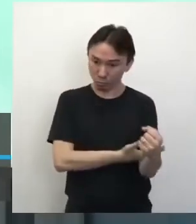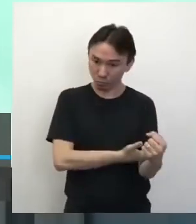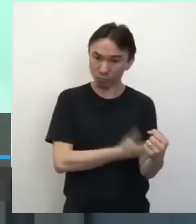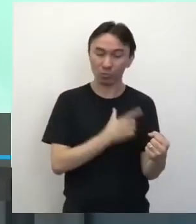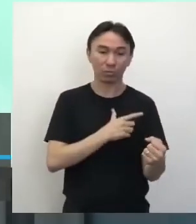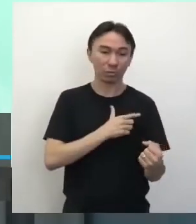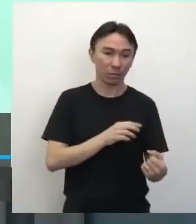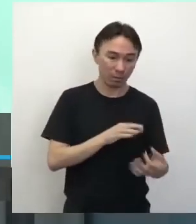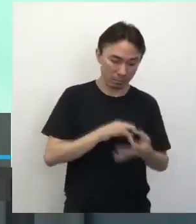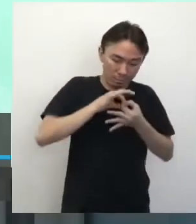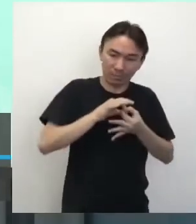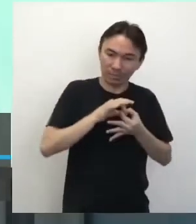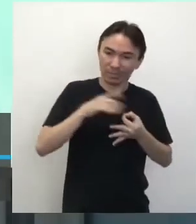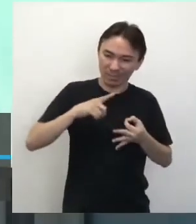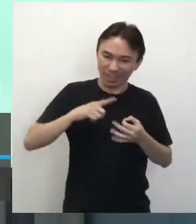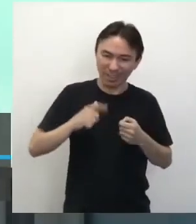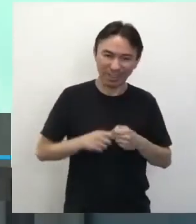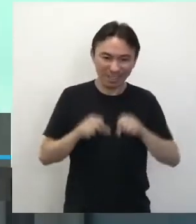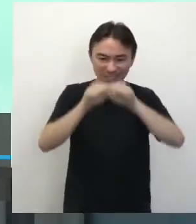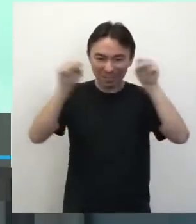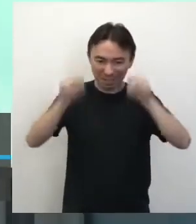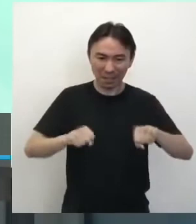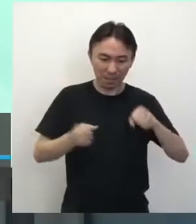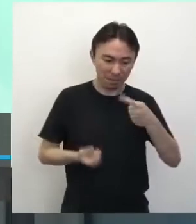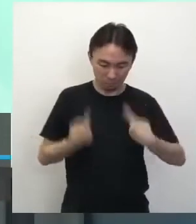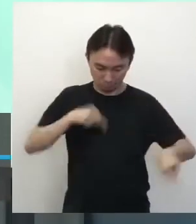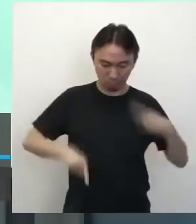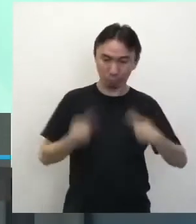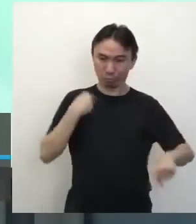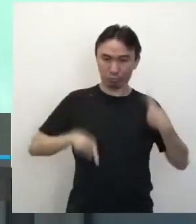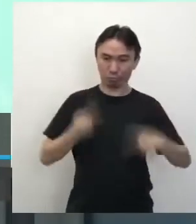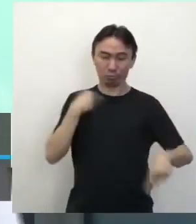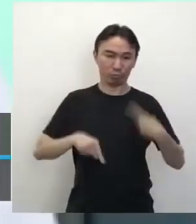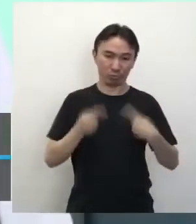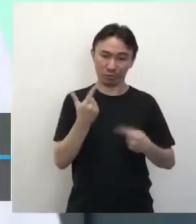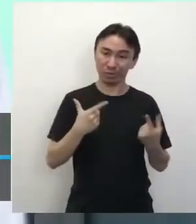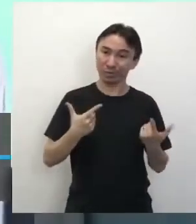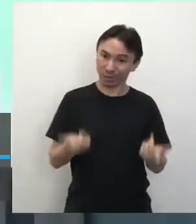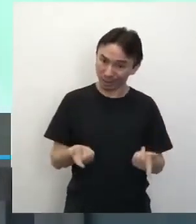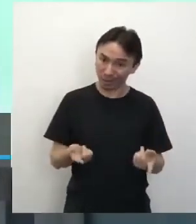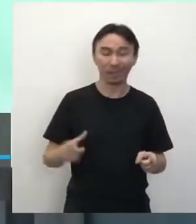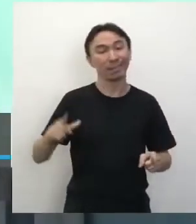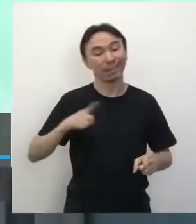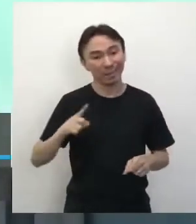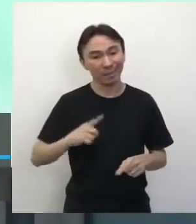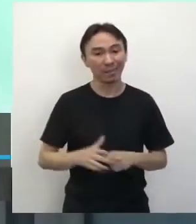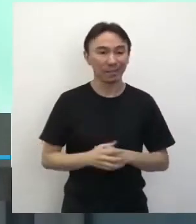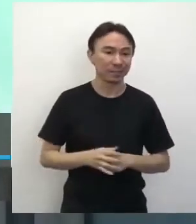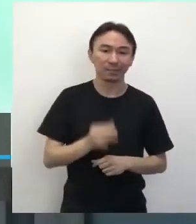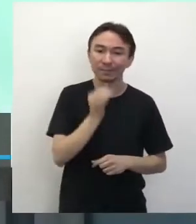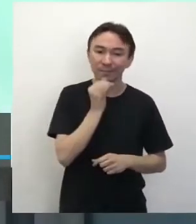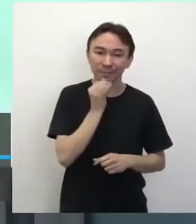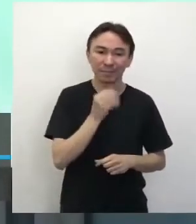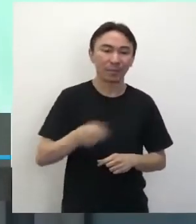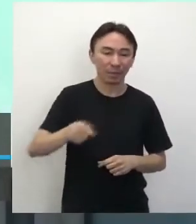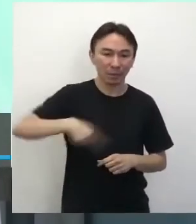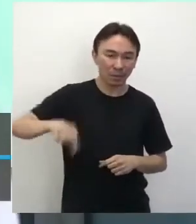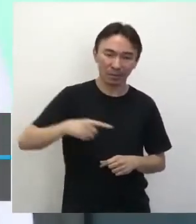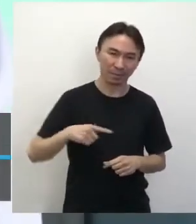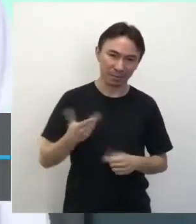Então tem o circulatório, está recebendo oxigênio, então tem o circulatório, né? Até tem aquela história quando a gente vai fazer exercício